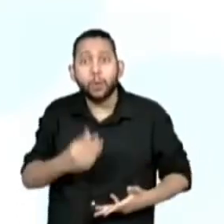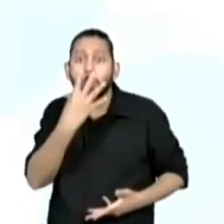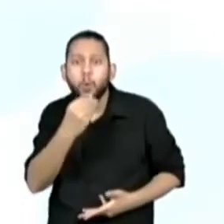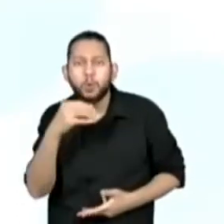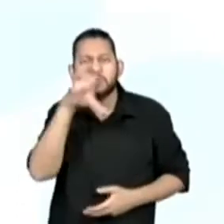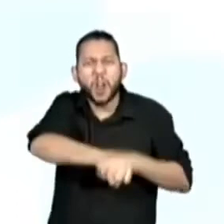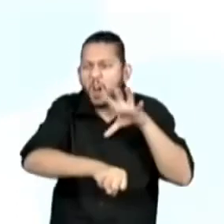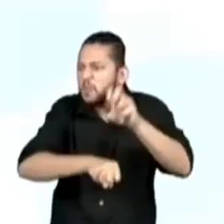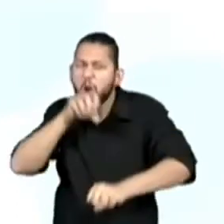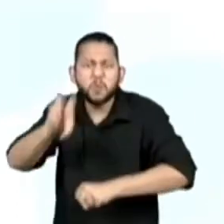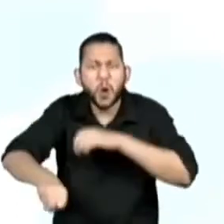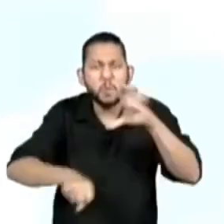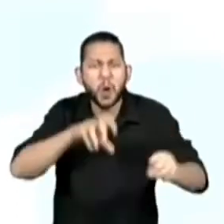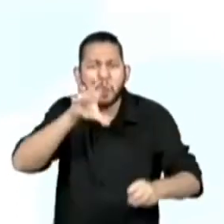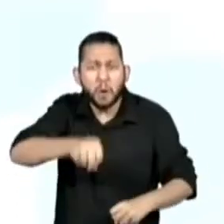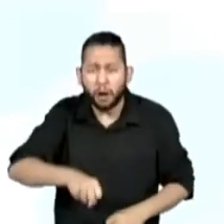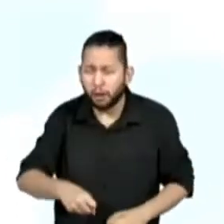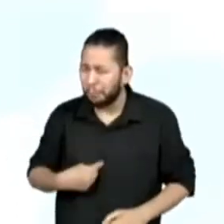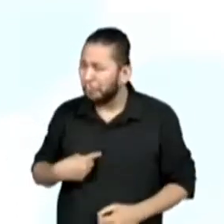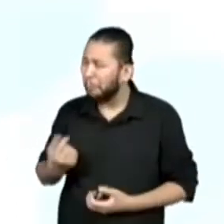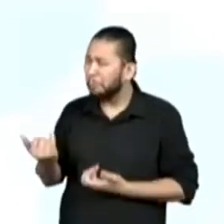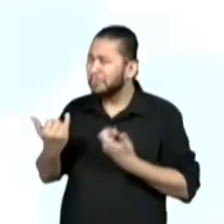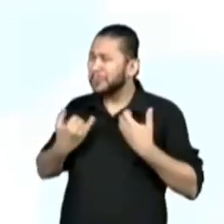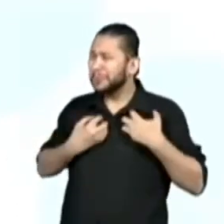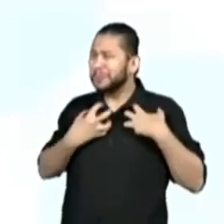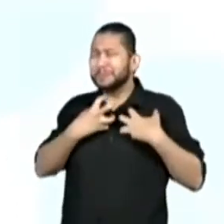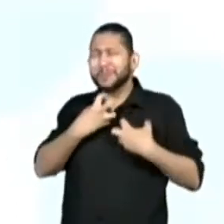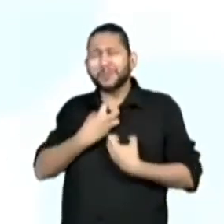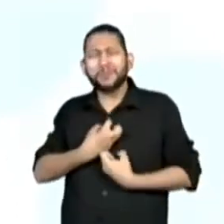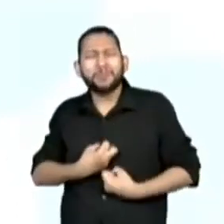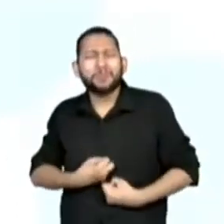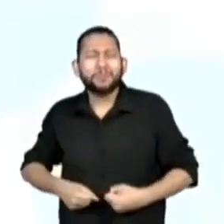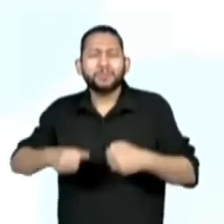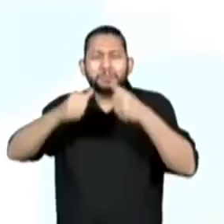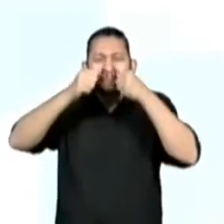quanto a cabra chorou pelos seus pequeninos.